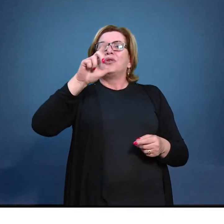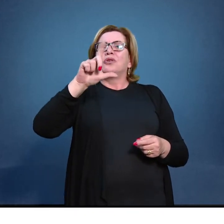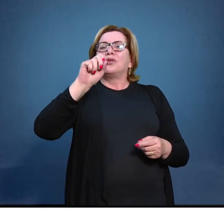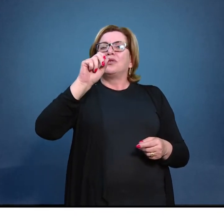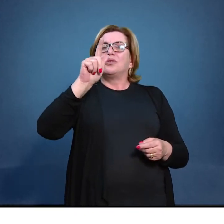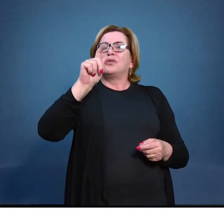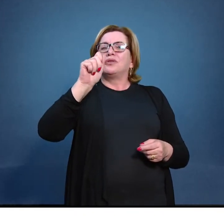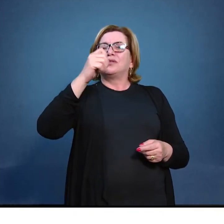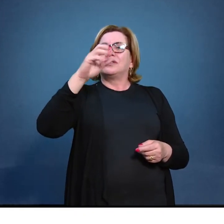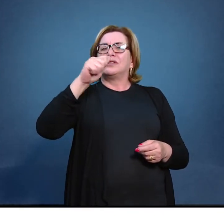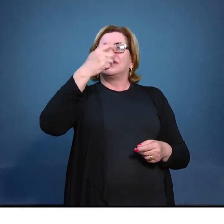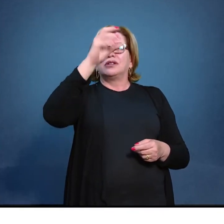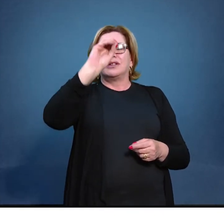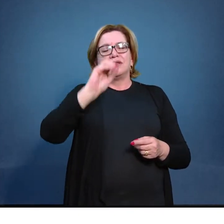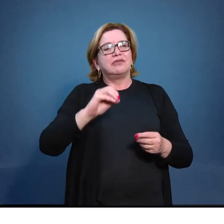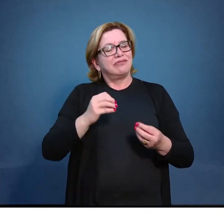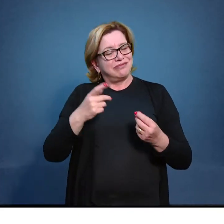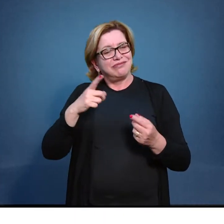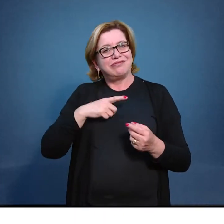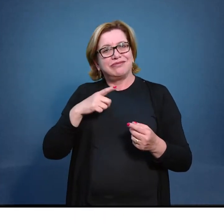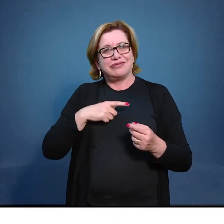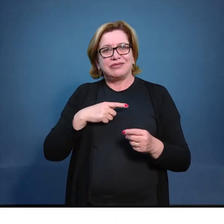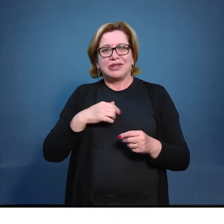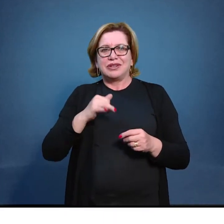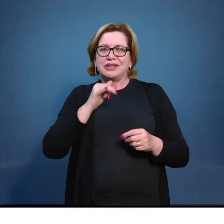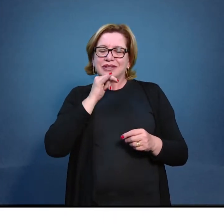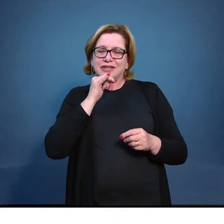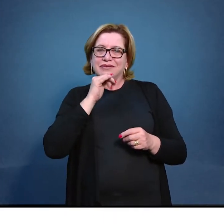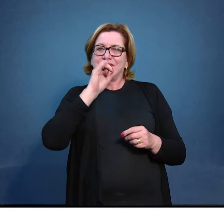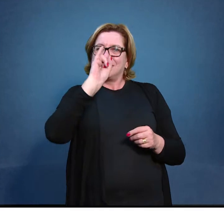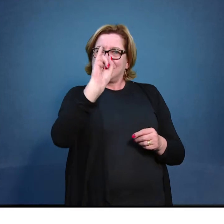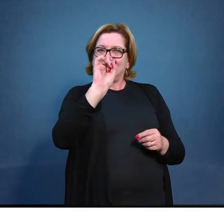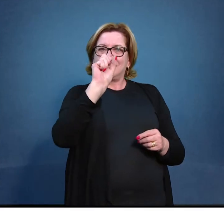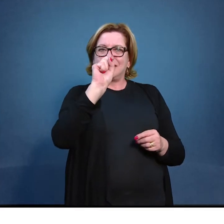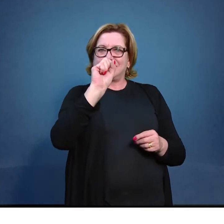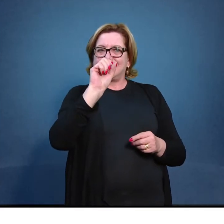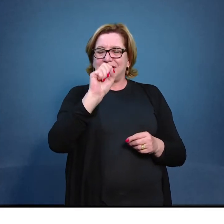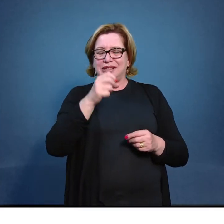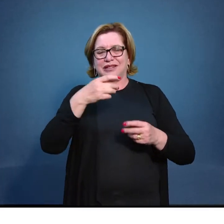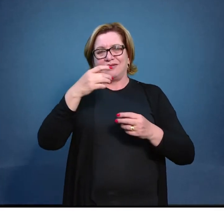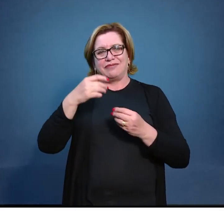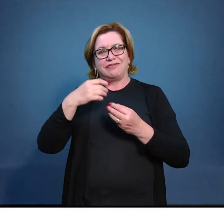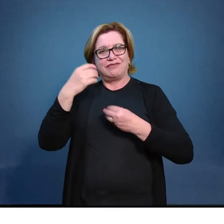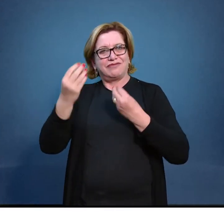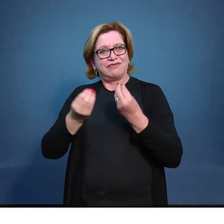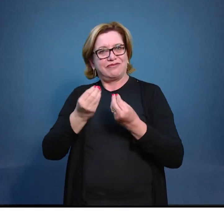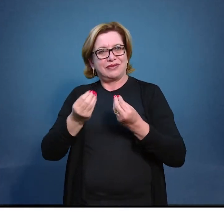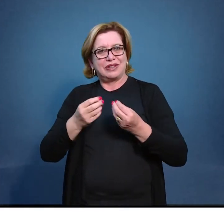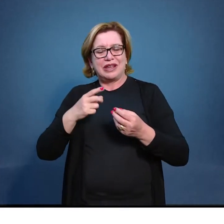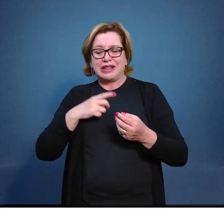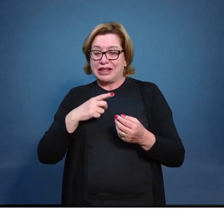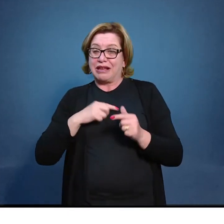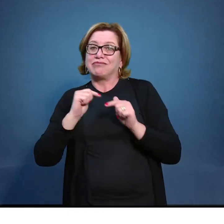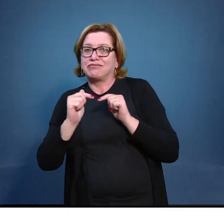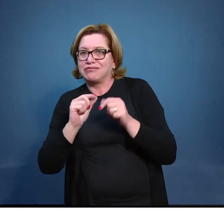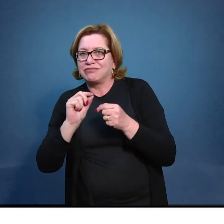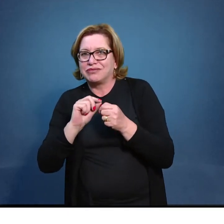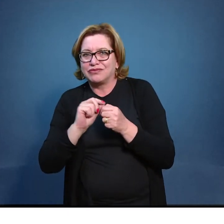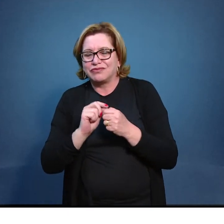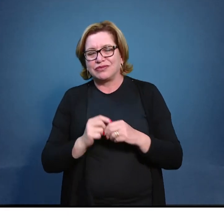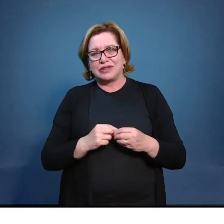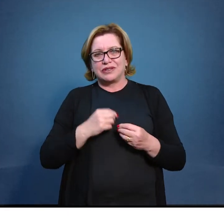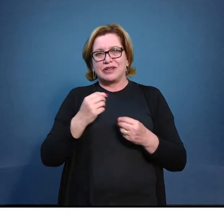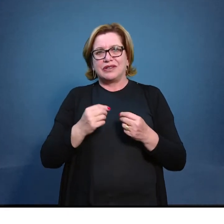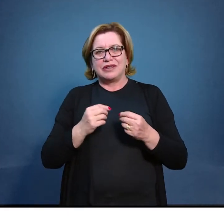do administrador tributário. Então, nós temos o caso do ISS. O ISS, houve uma prestação de serviço por